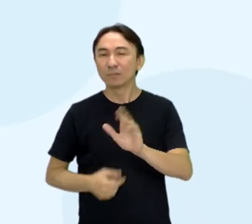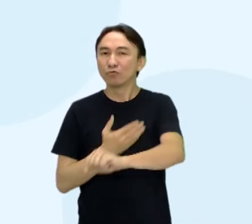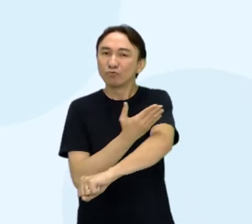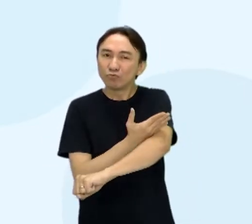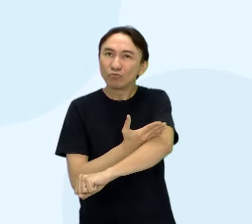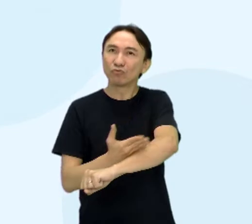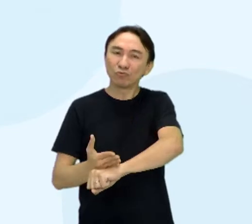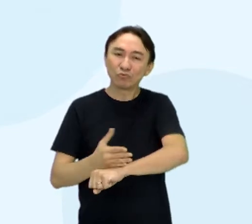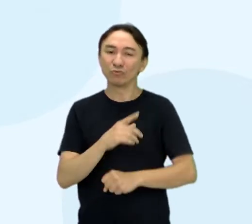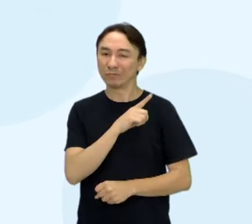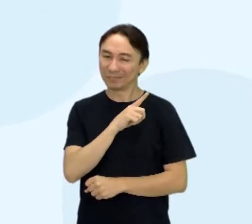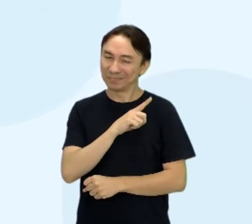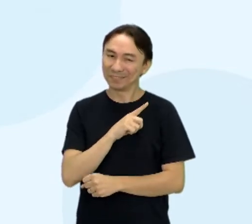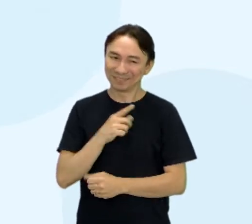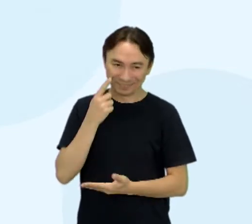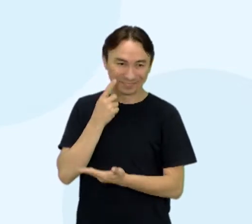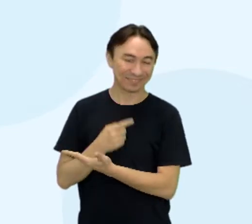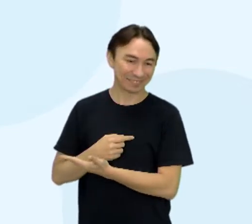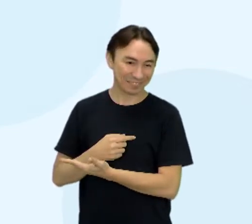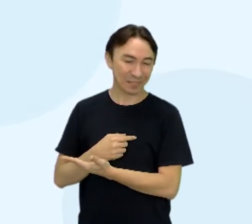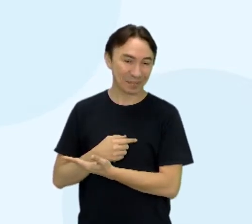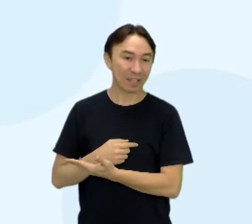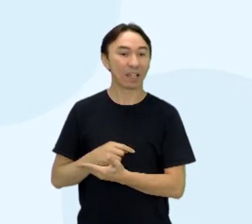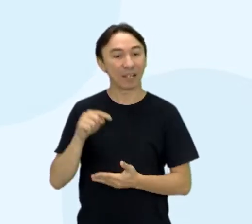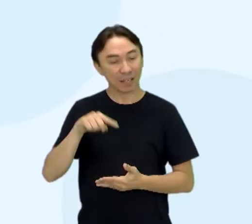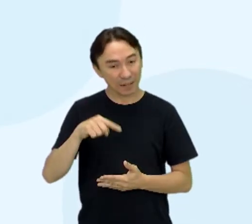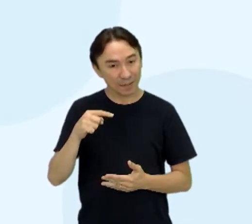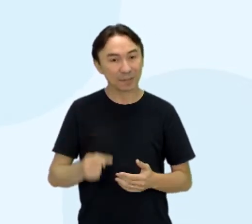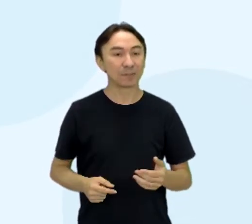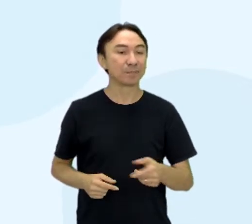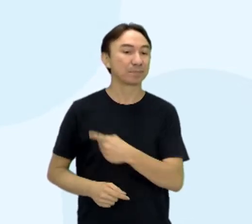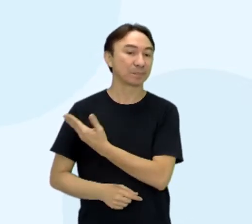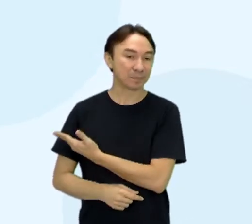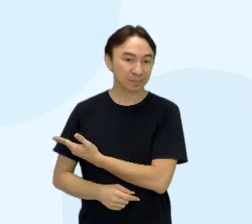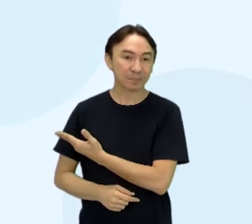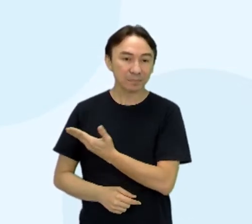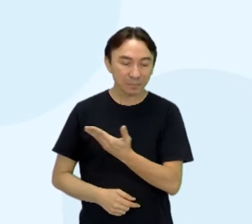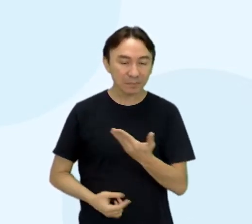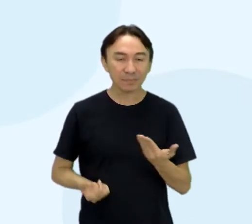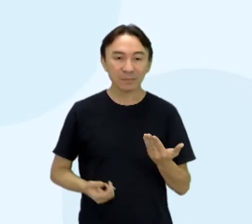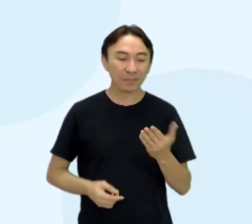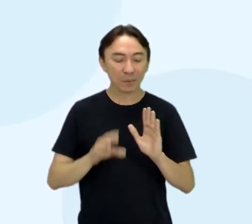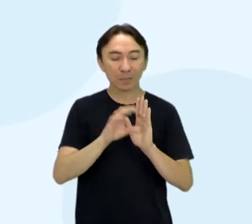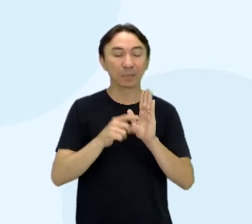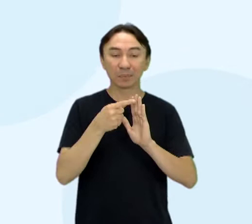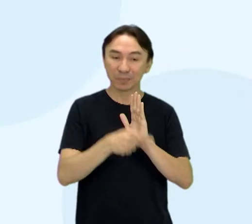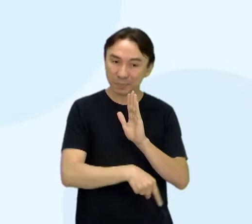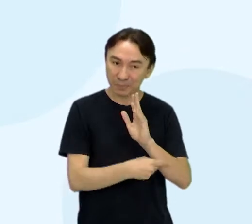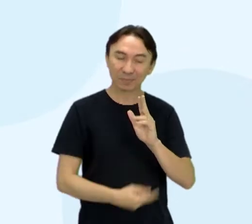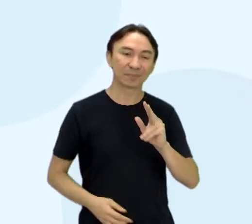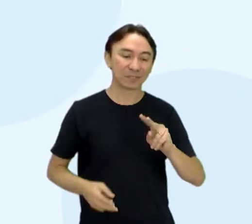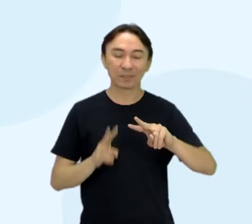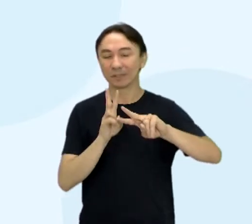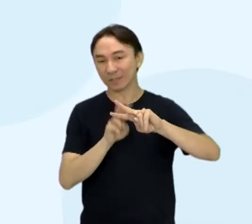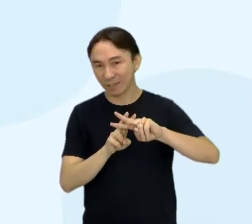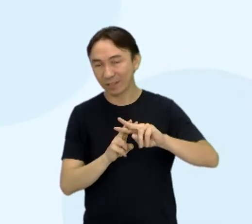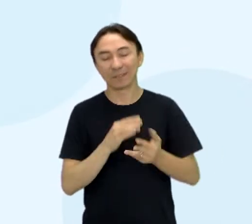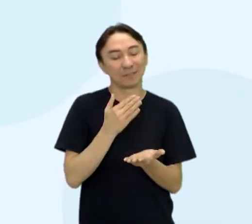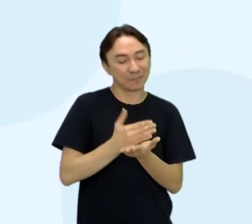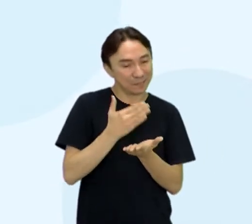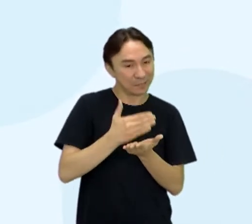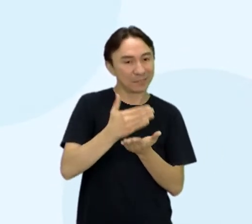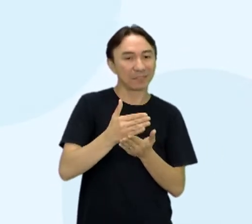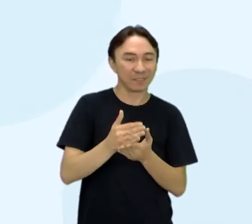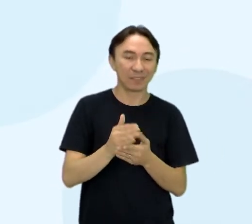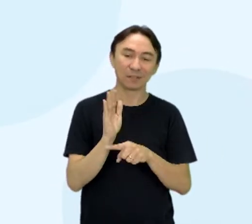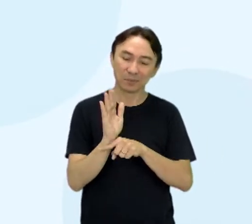esse material, tá? Estamos no aprofundamento curricular, o hashtag Quem Divide Multiplica, e toda a aula, né, a